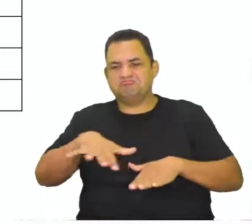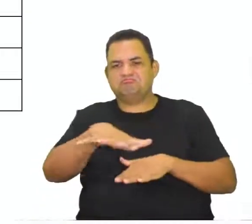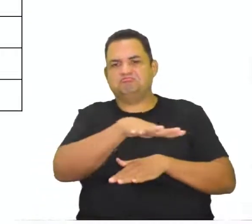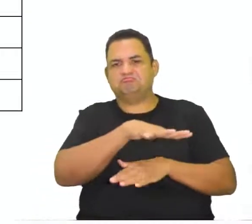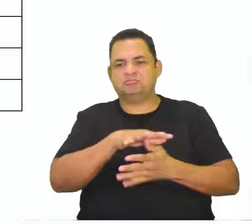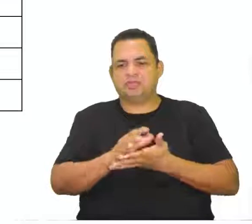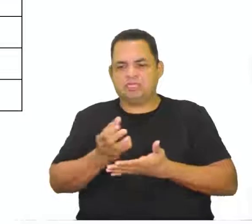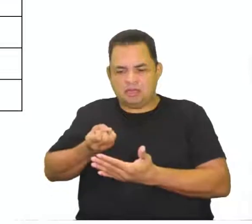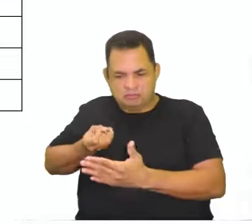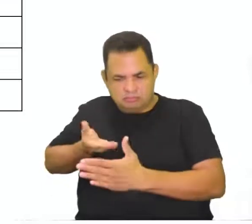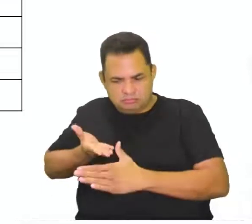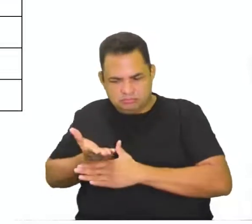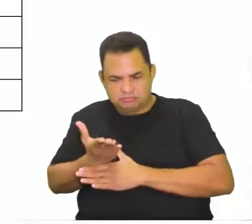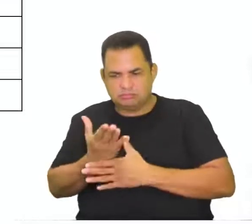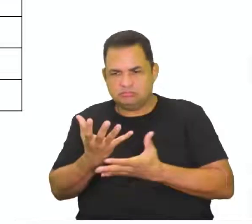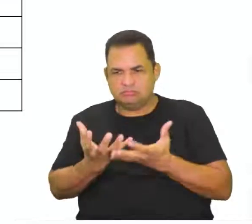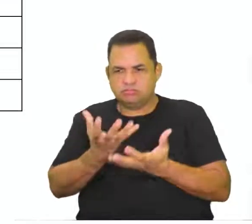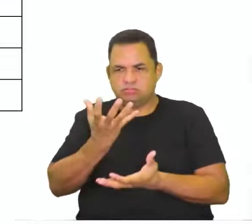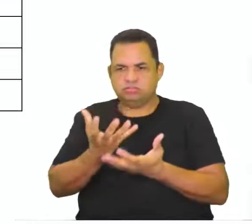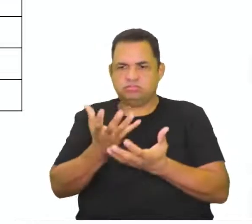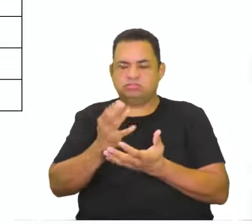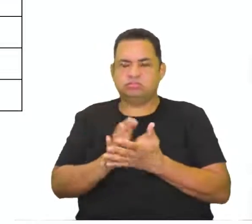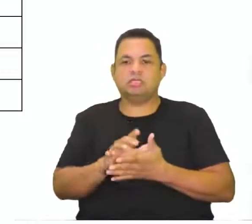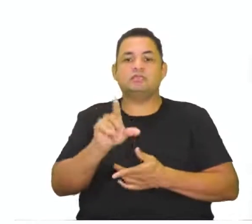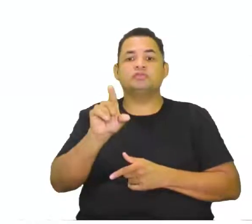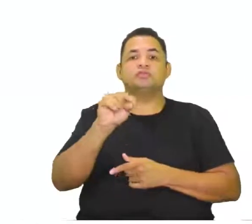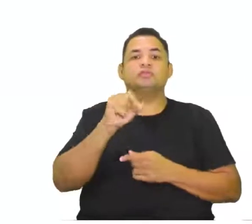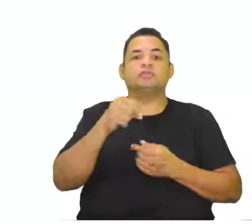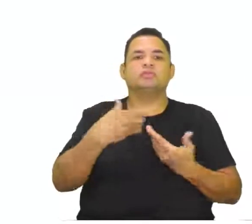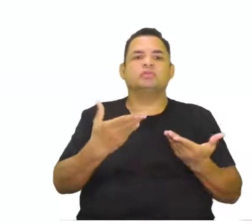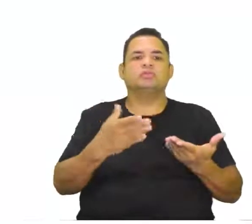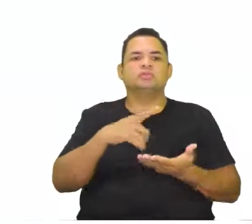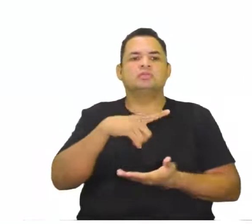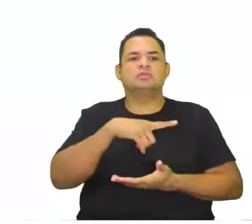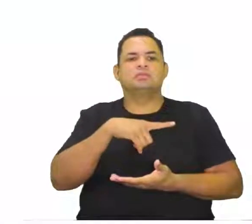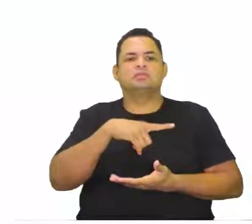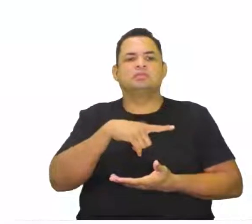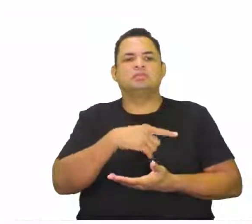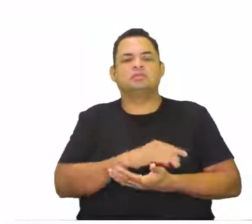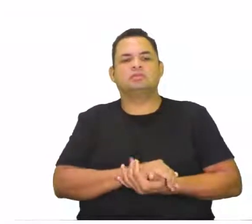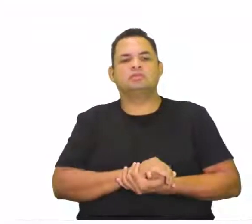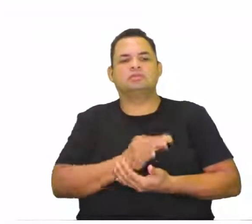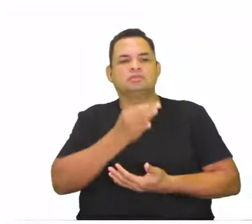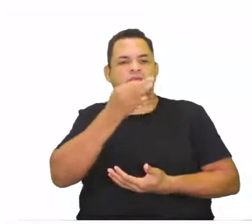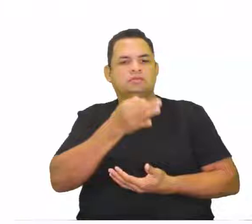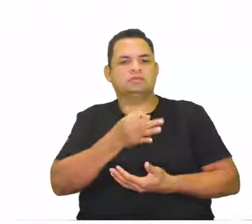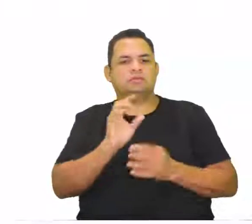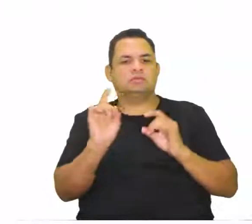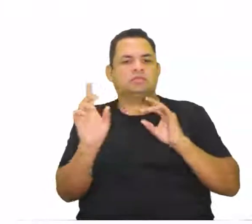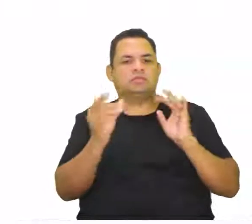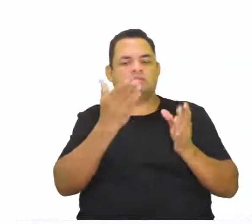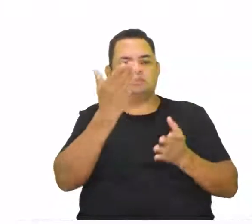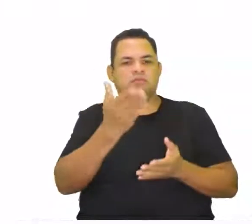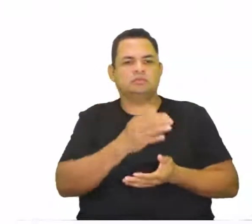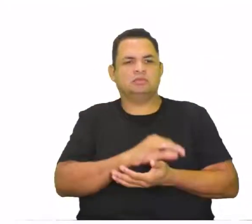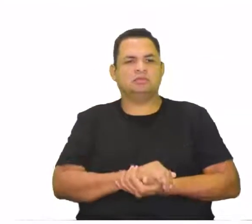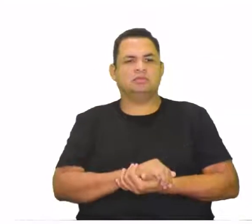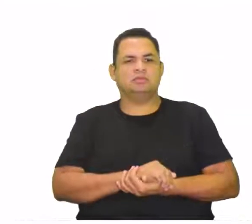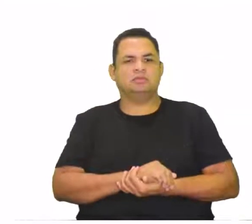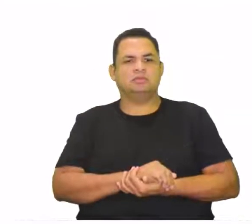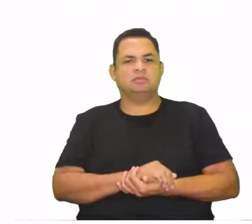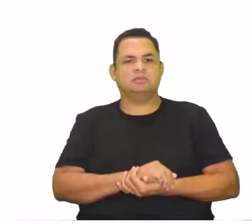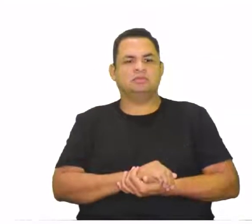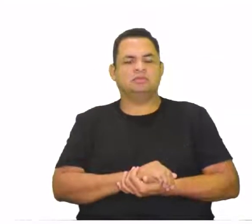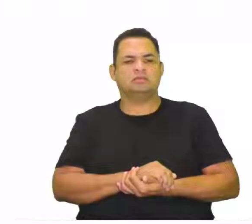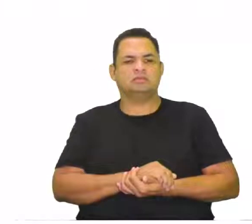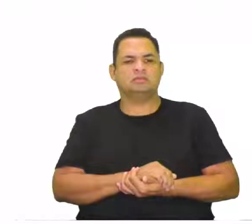Aí ele quer que você marque qual alternativa traz as vantagens correta para cada um deles. Tipo,